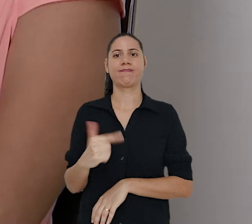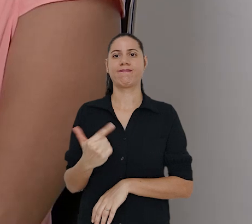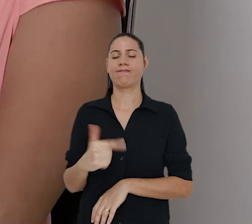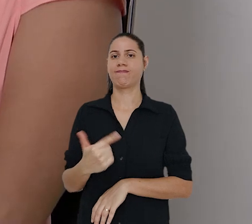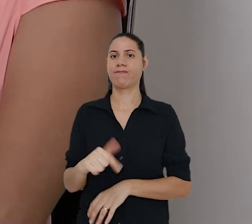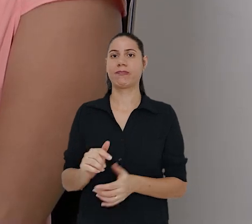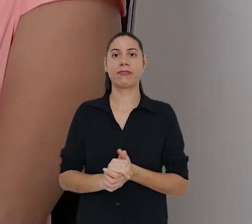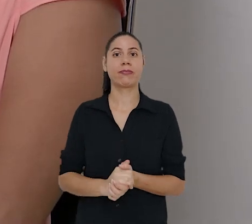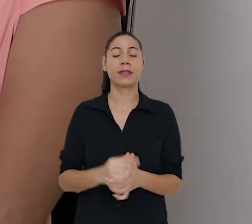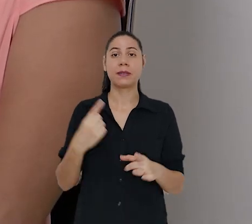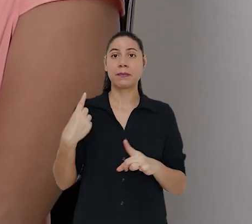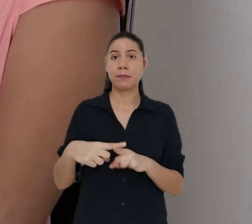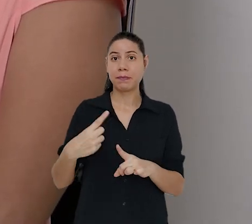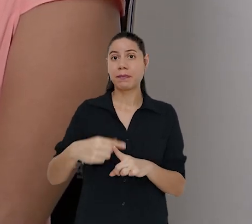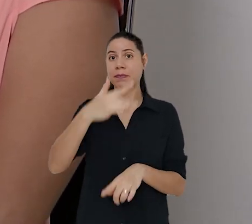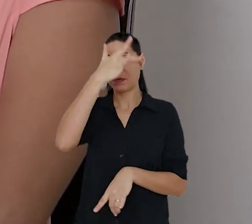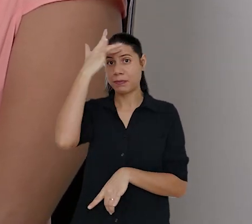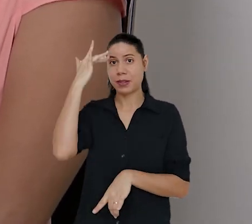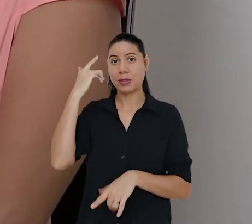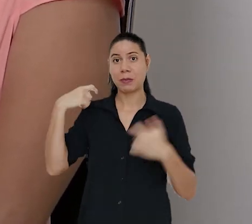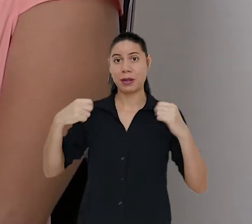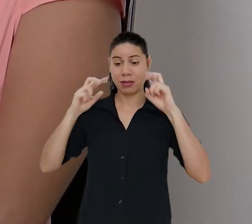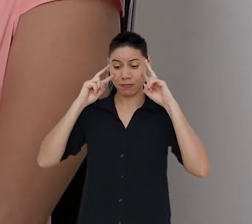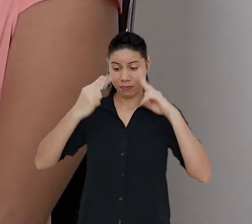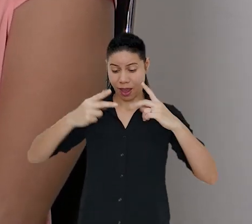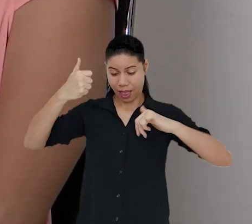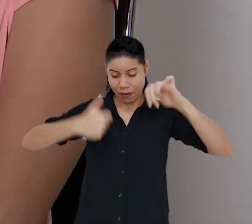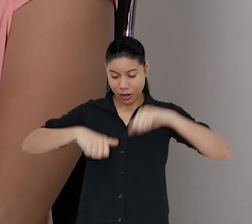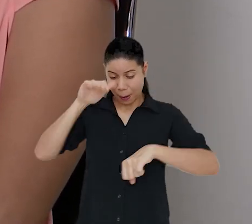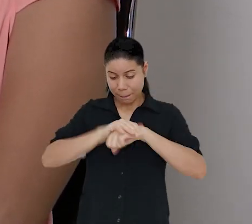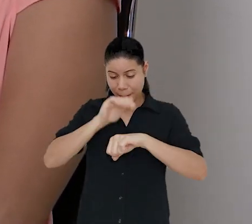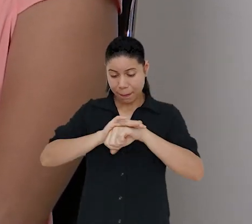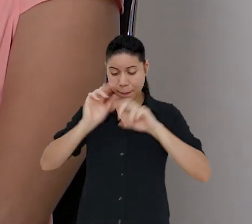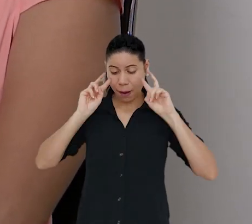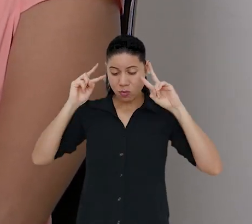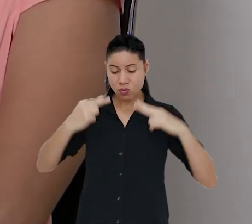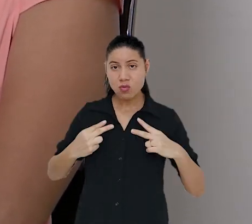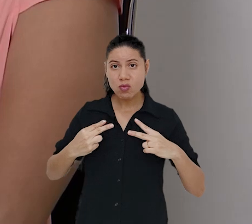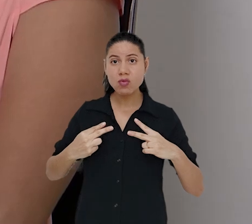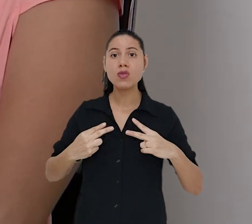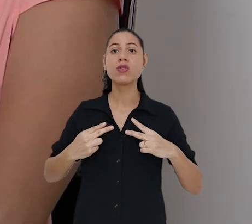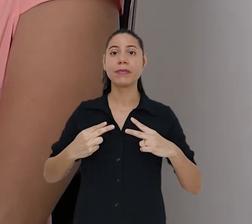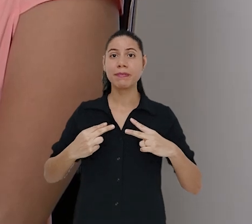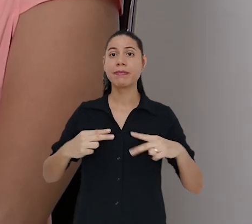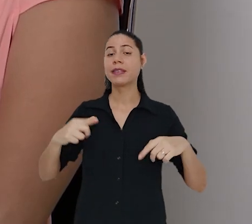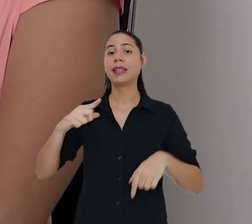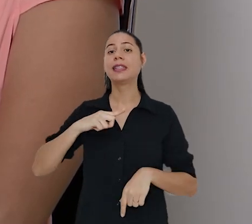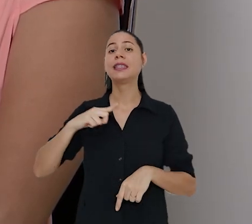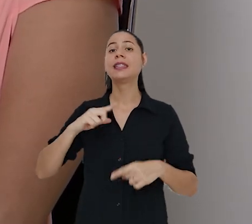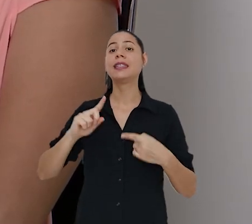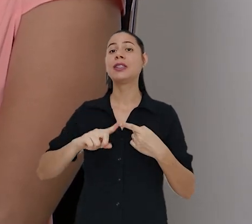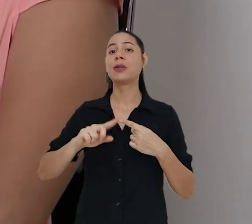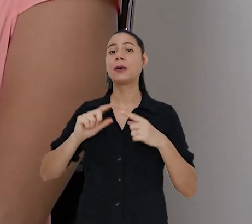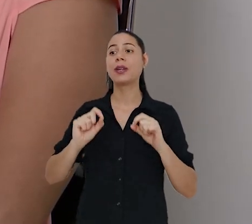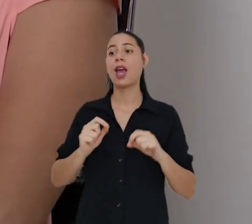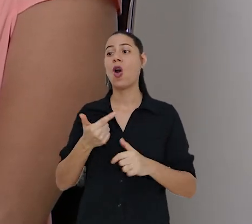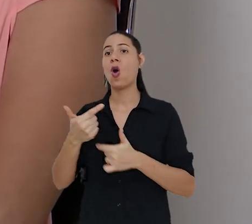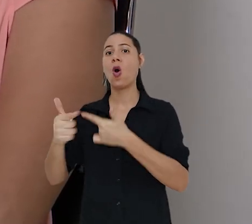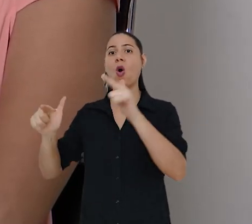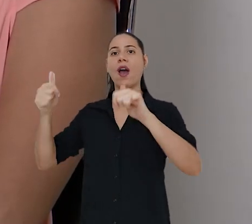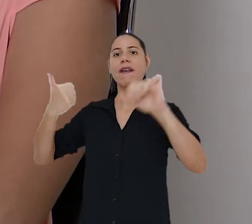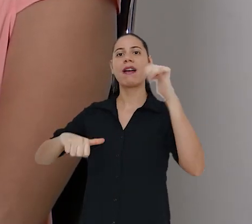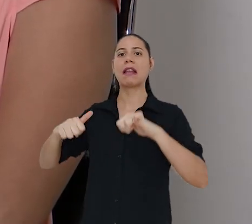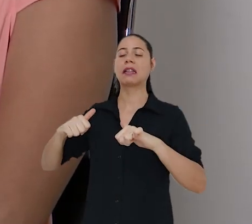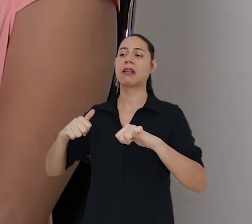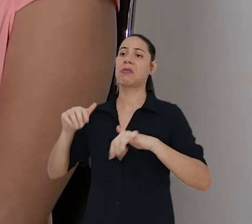porque além de a pessoa ter que se considerar, né, ela passa por